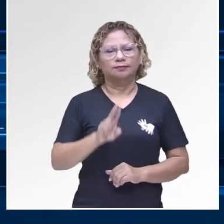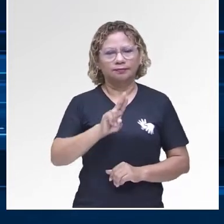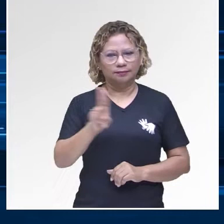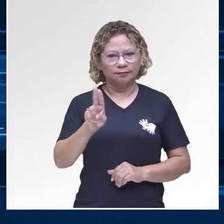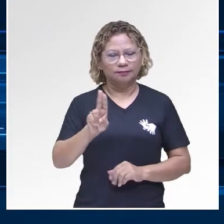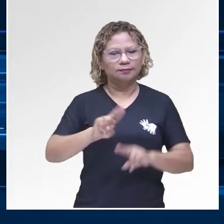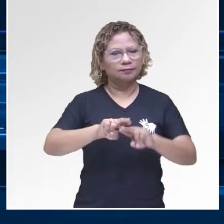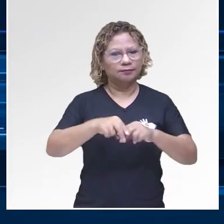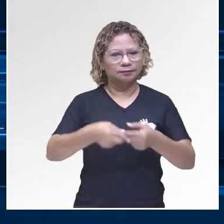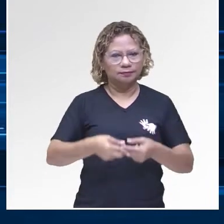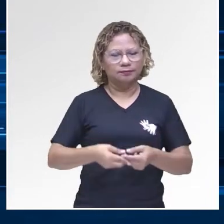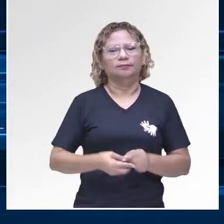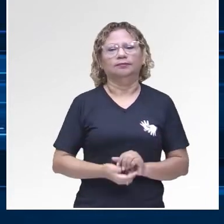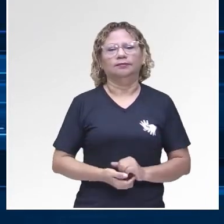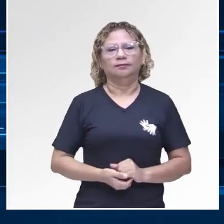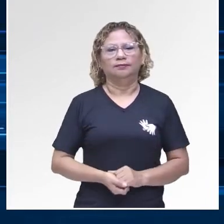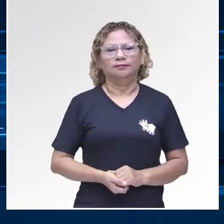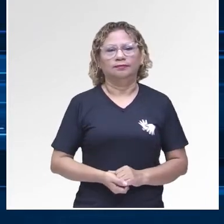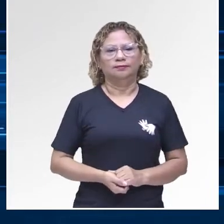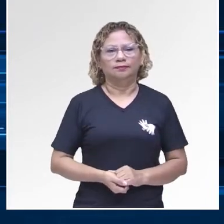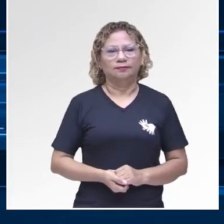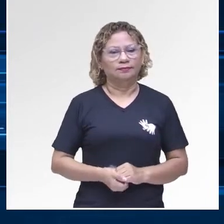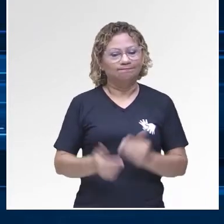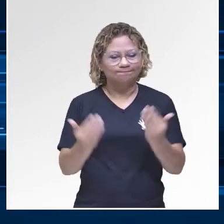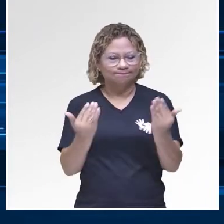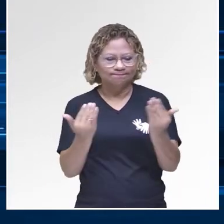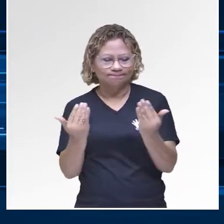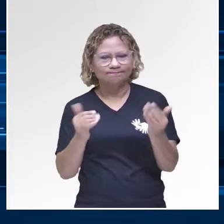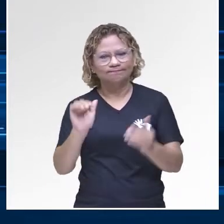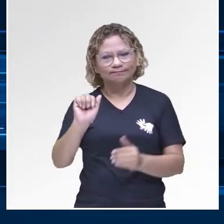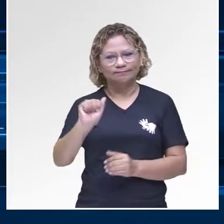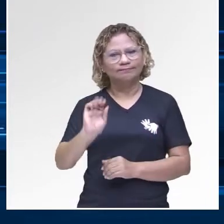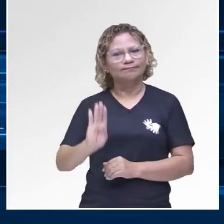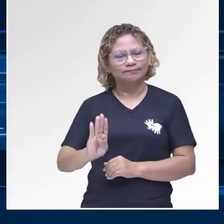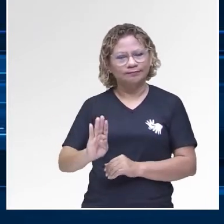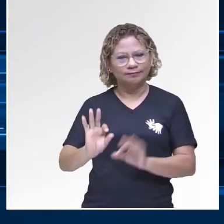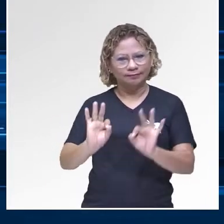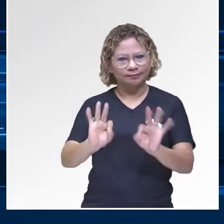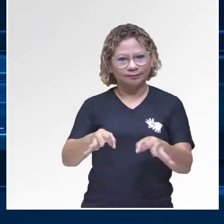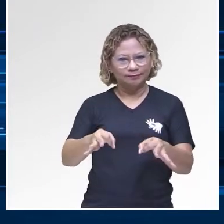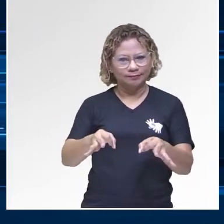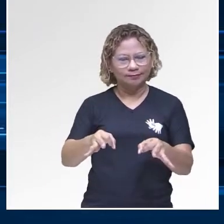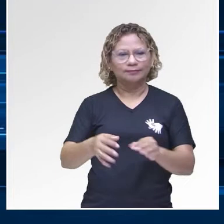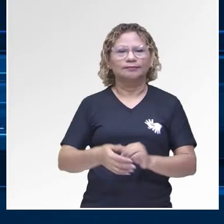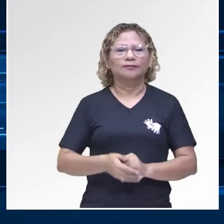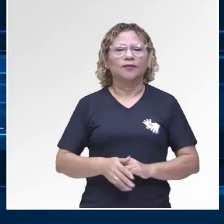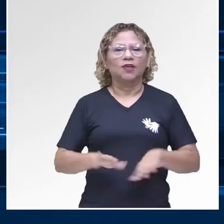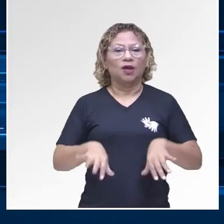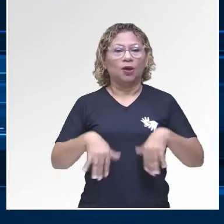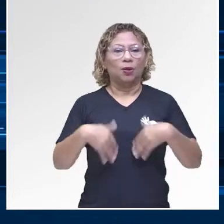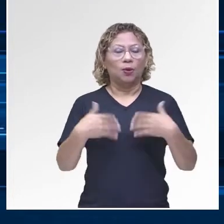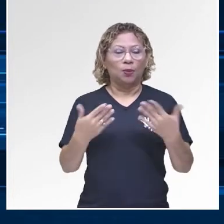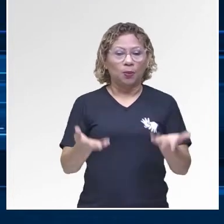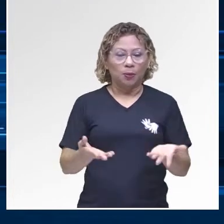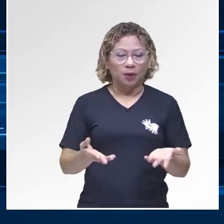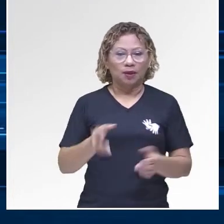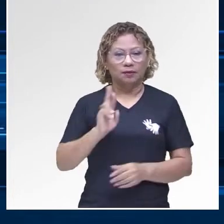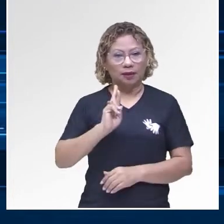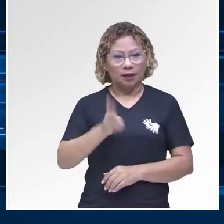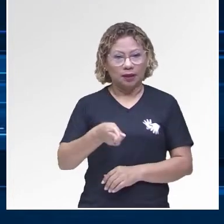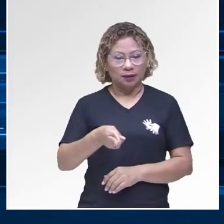de decrescente. Correto? Então, quando a razão é